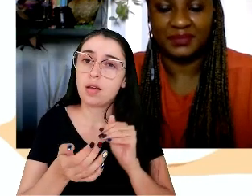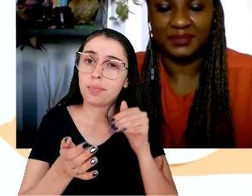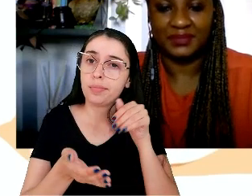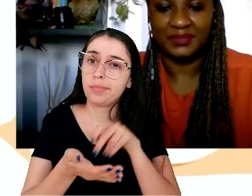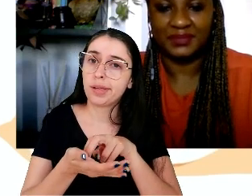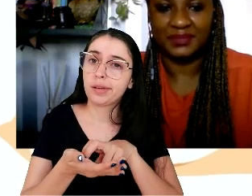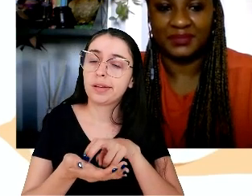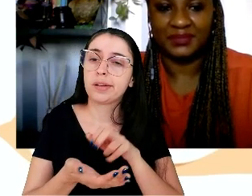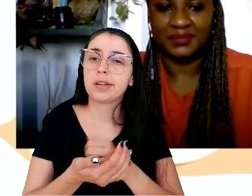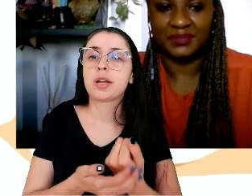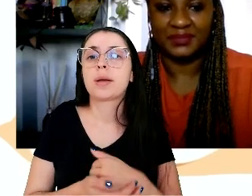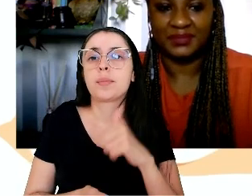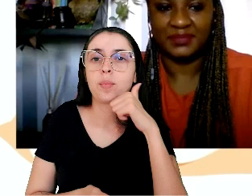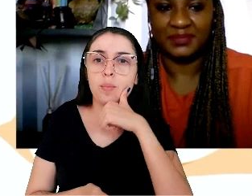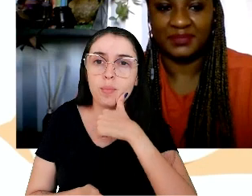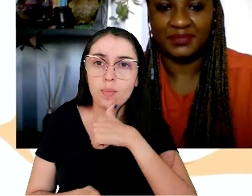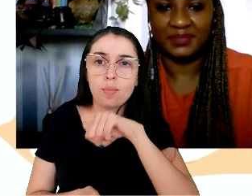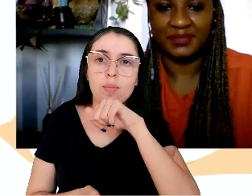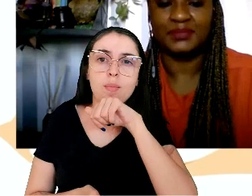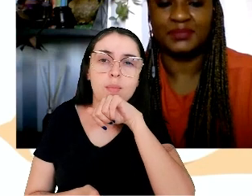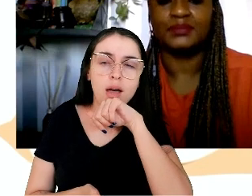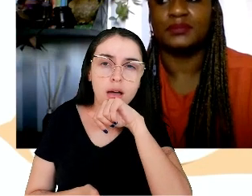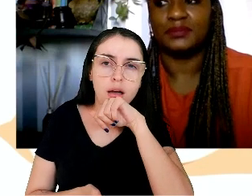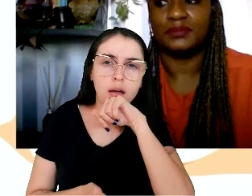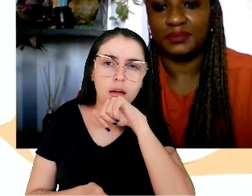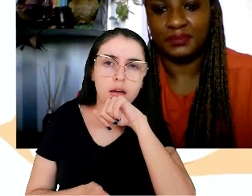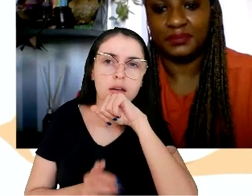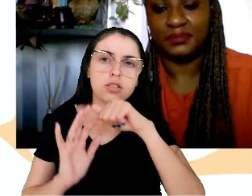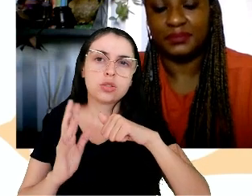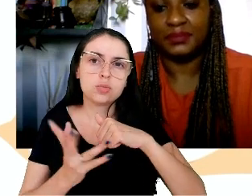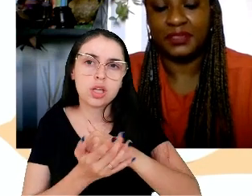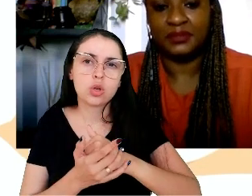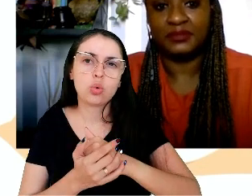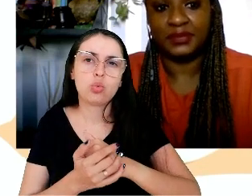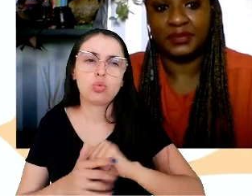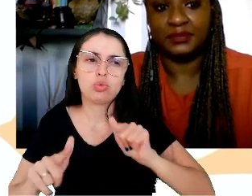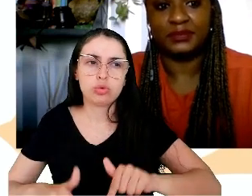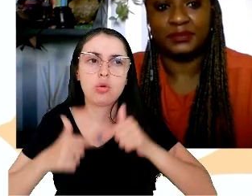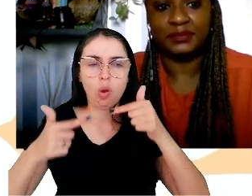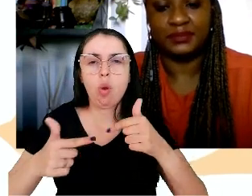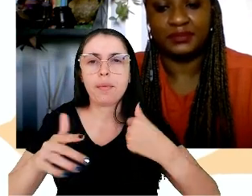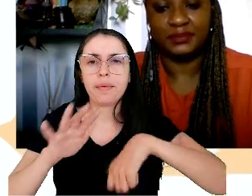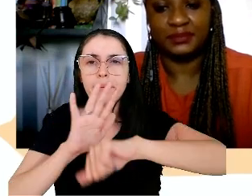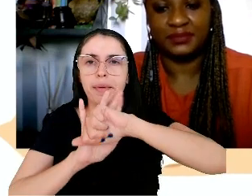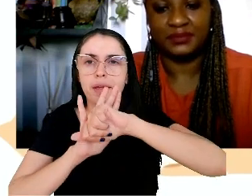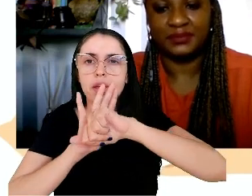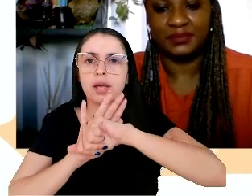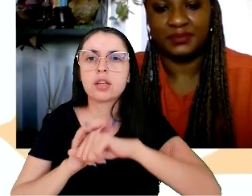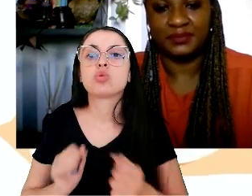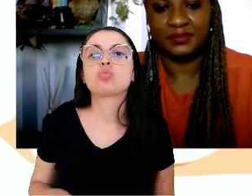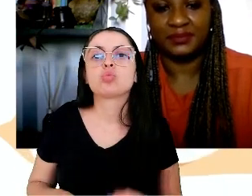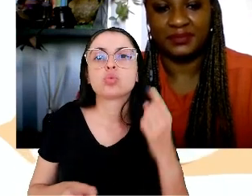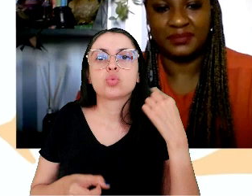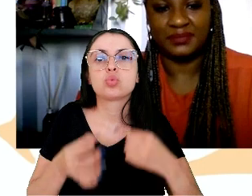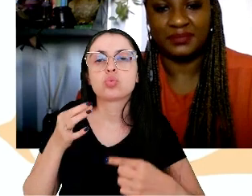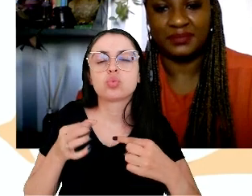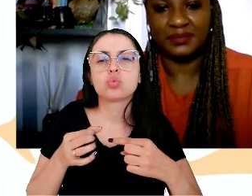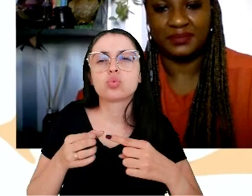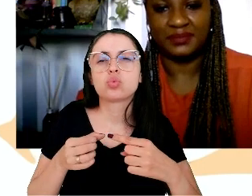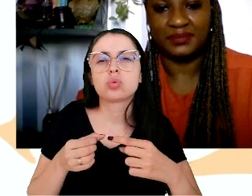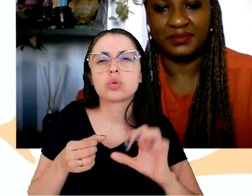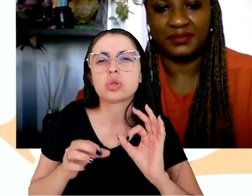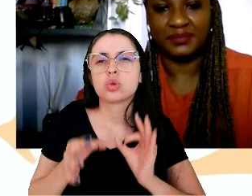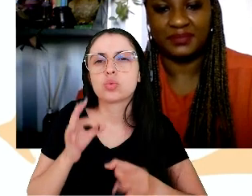Mães Pandêmicas na Luta contra a Violência. A mesa será presidida pela juíza federal, presidente da